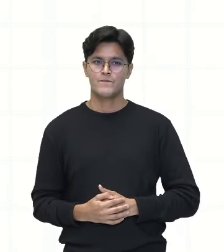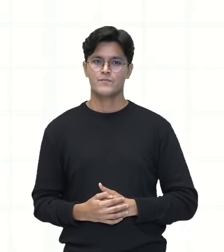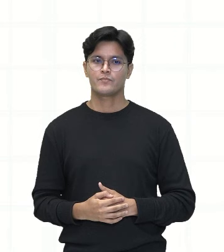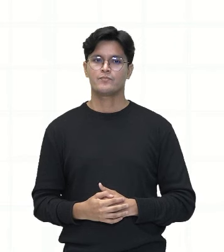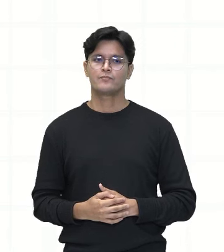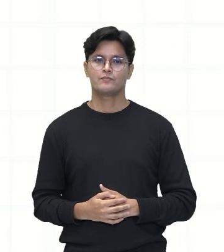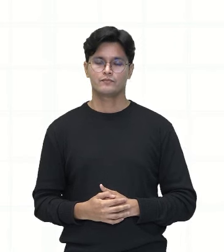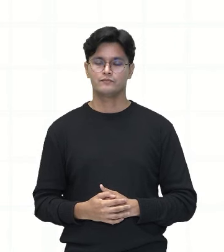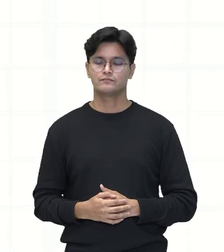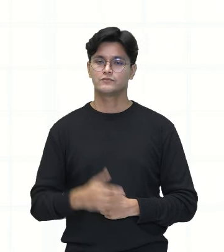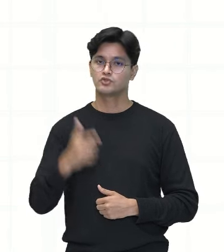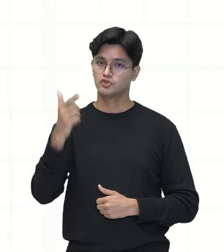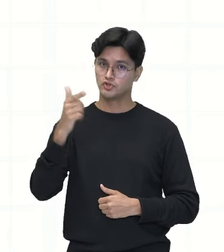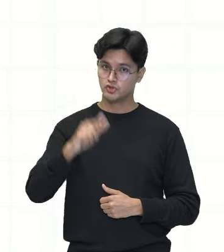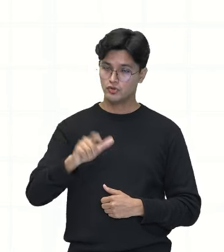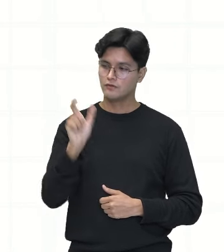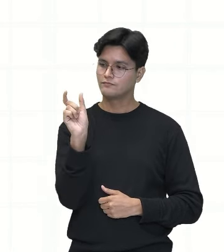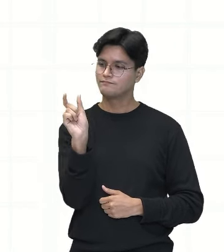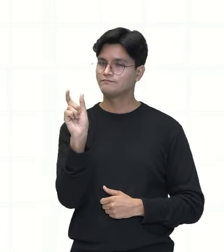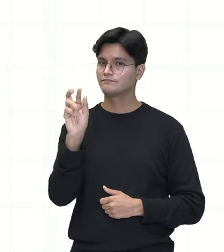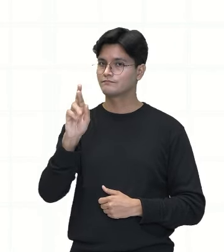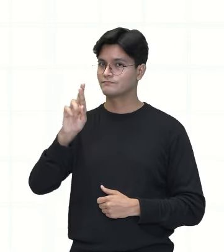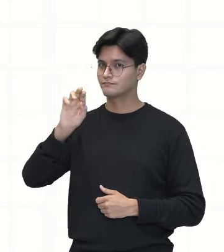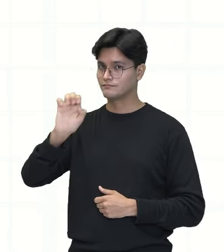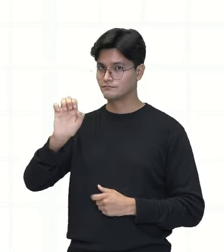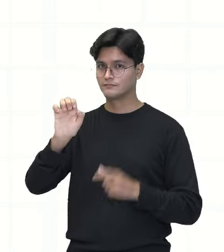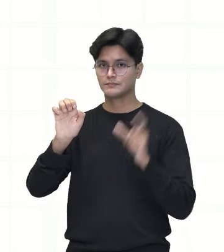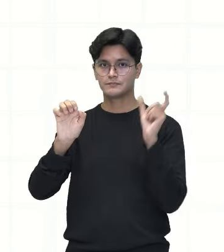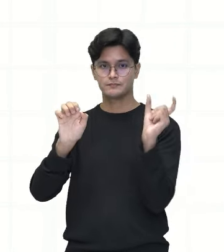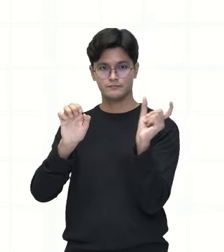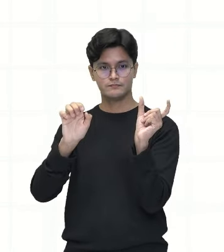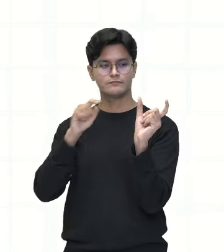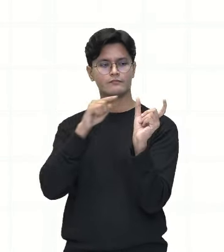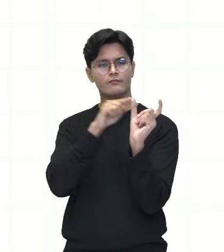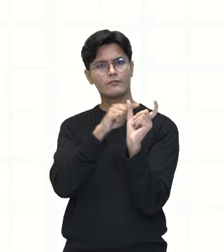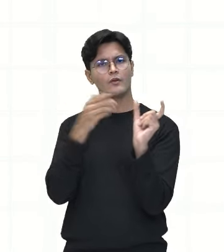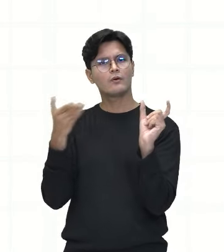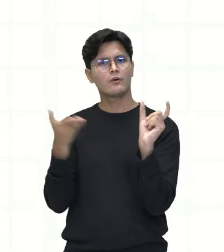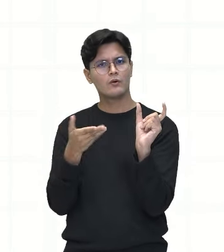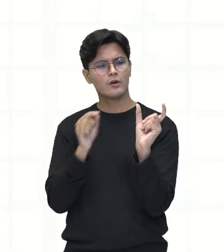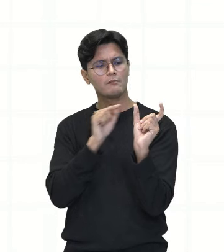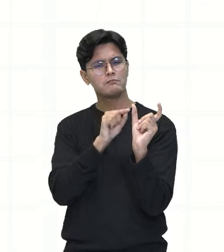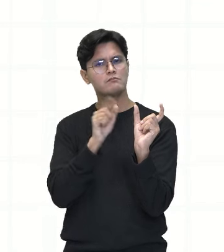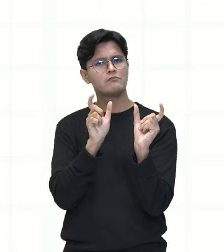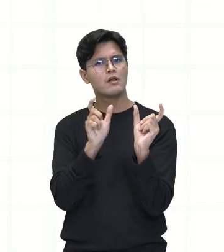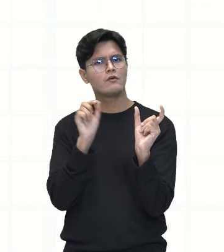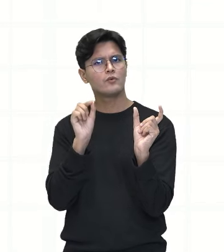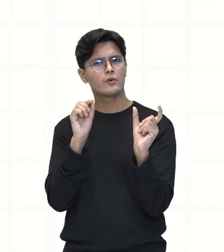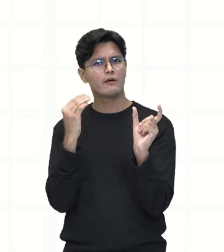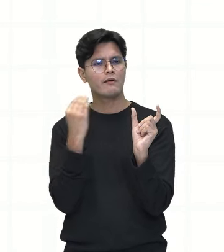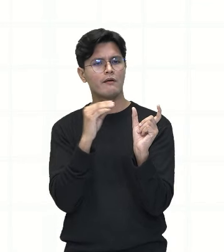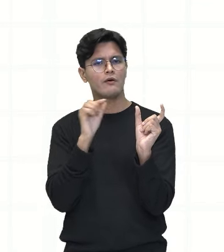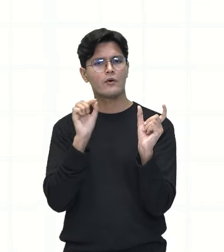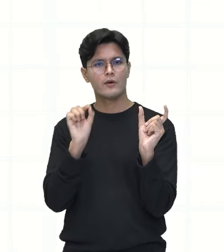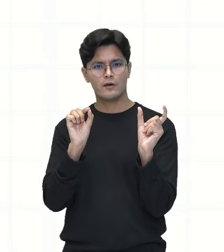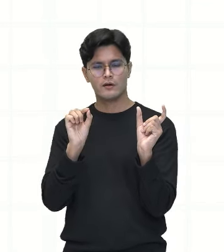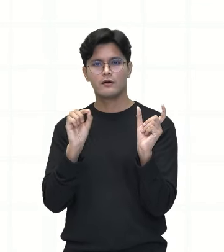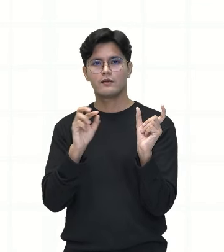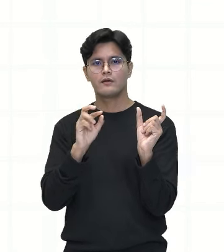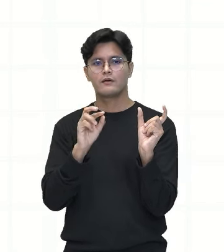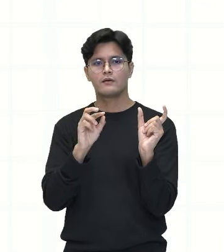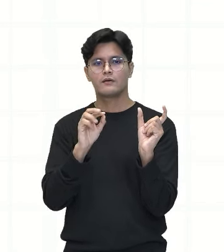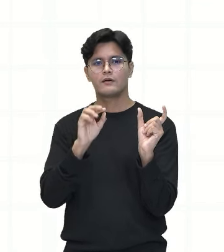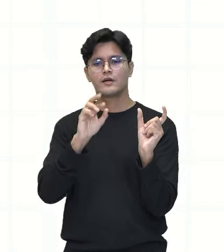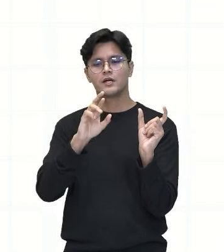Novamente o meu prefixo, né? Re. E agora a palavra que eu vou acrescentar a ele é a palavra